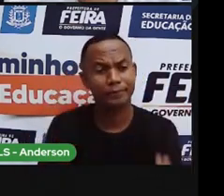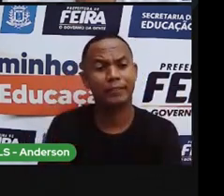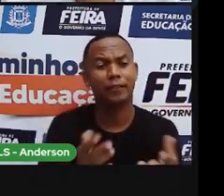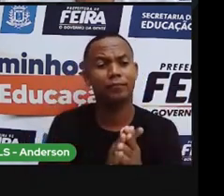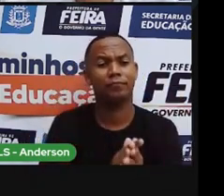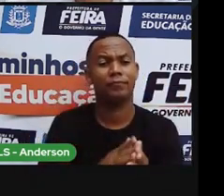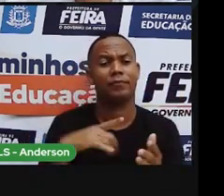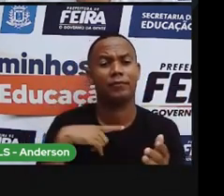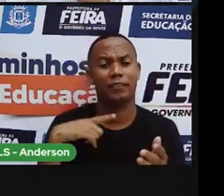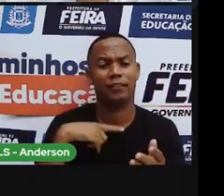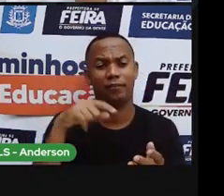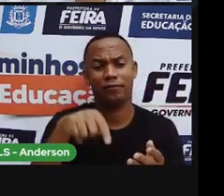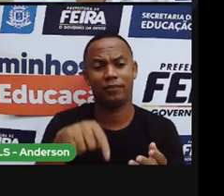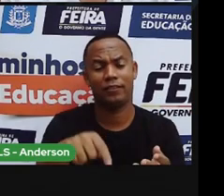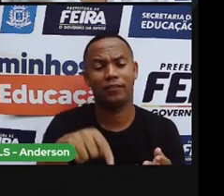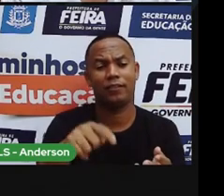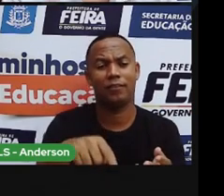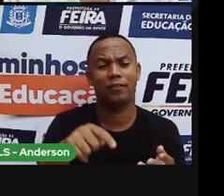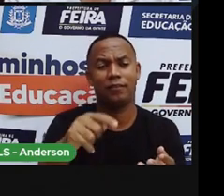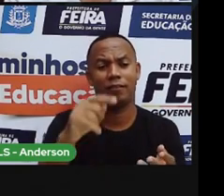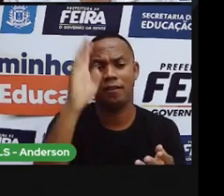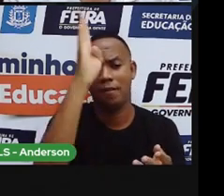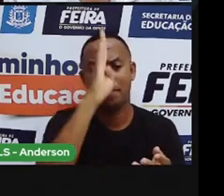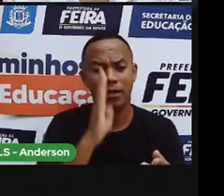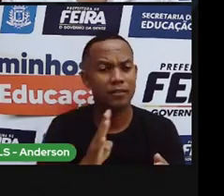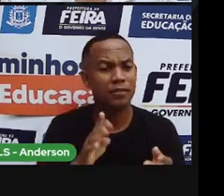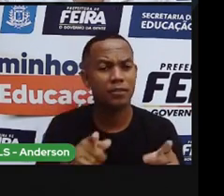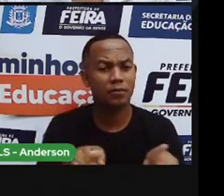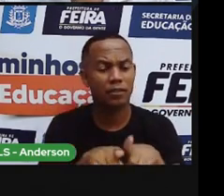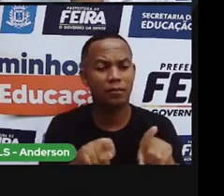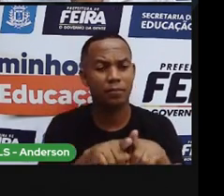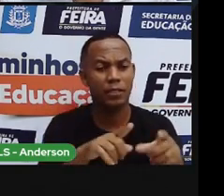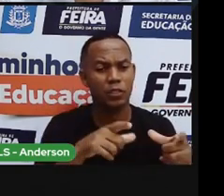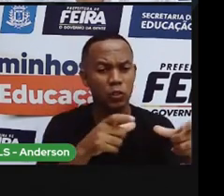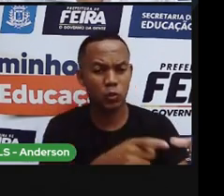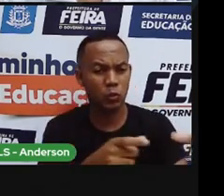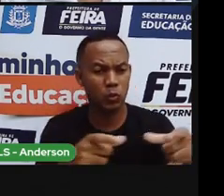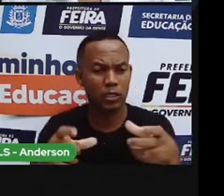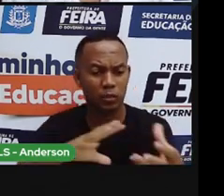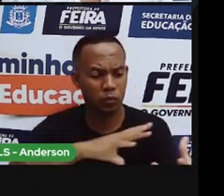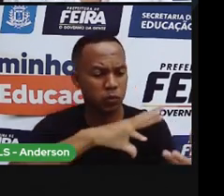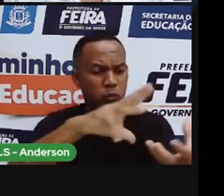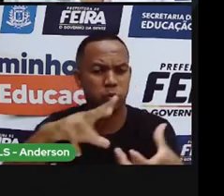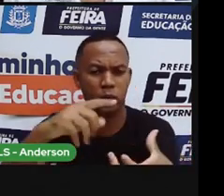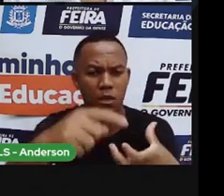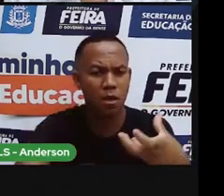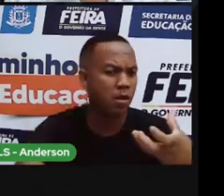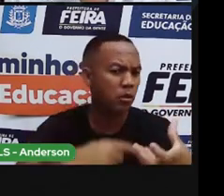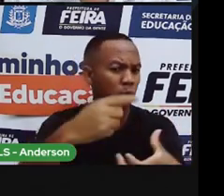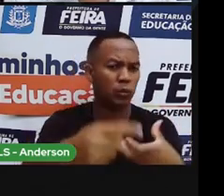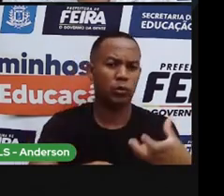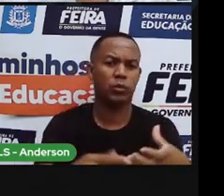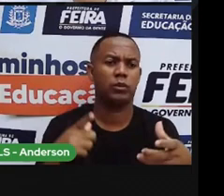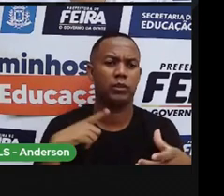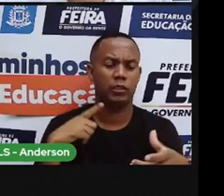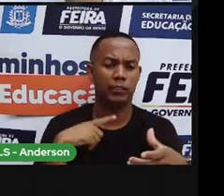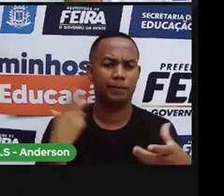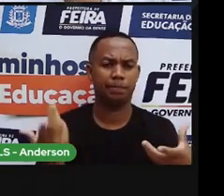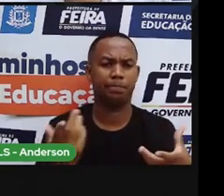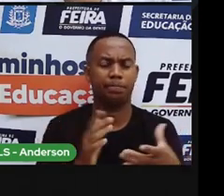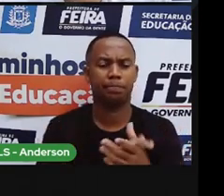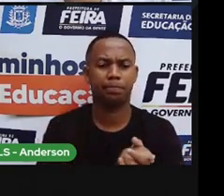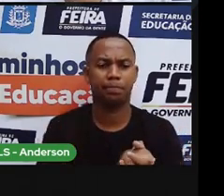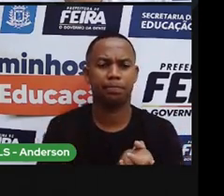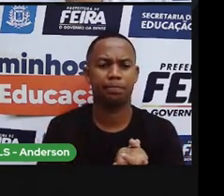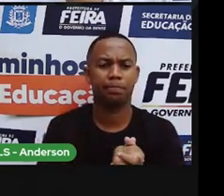No solo do Brasil. E que, obviamente, tem em todo o planeta, mas em alguns lugares existem mais do que em outros, né?